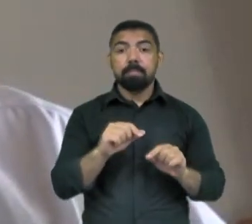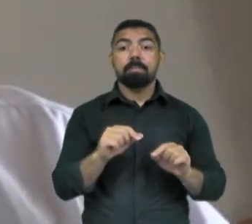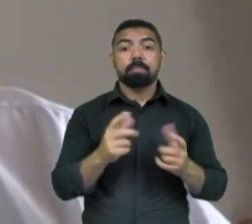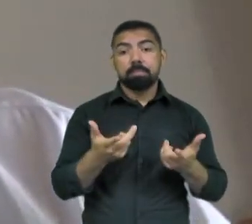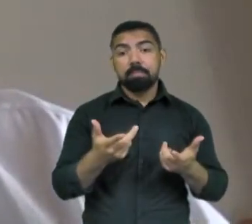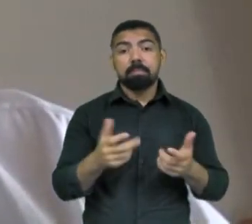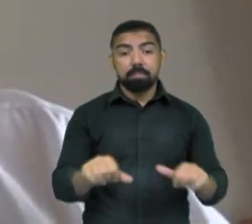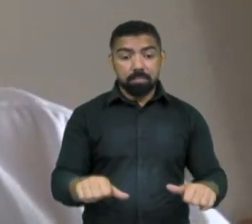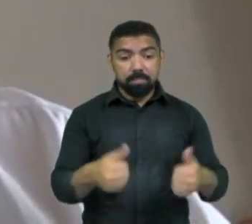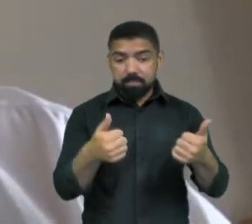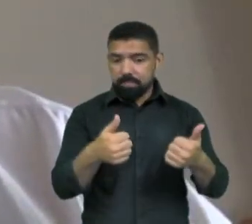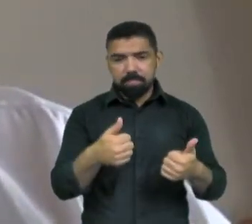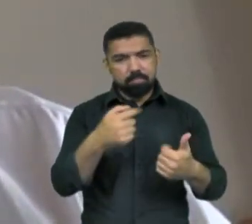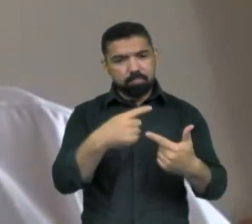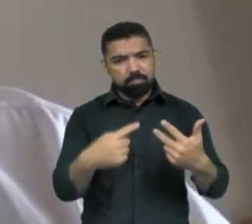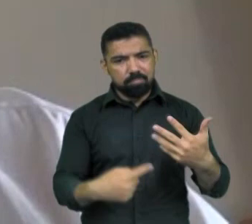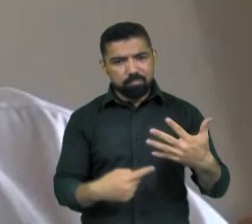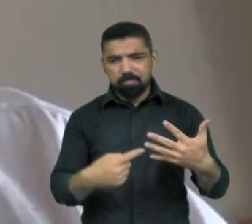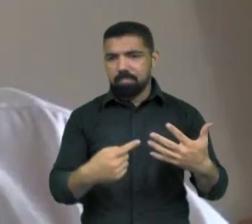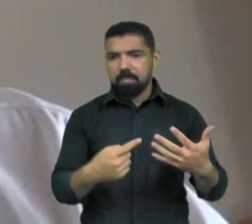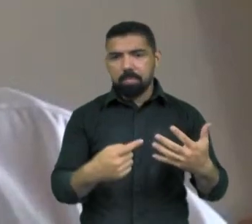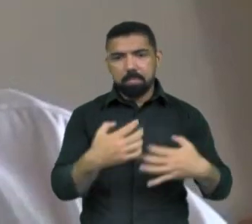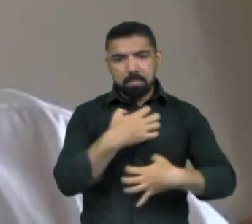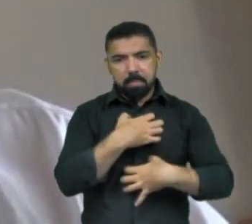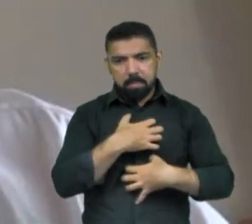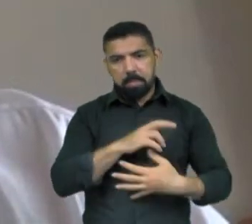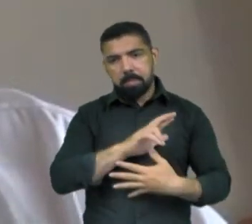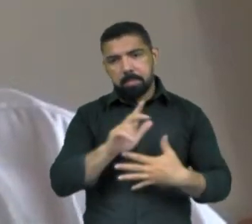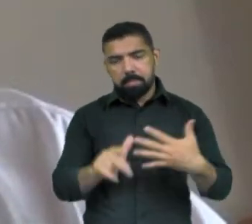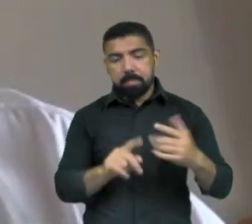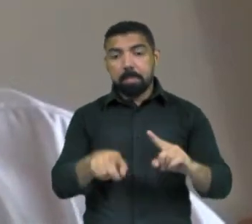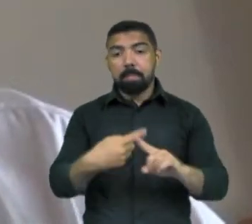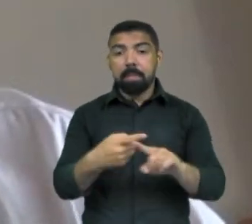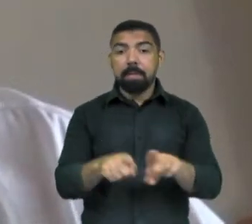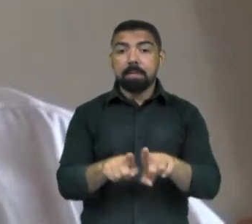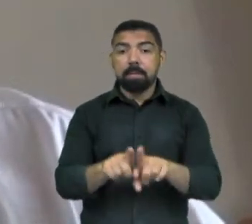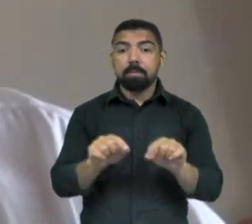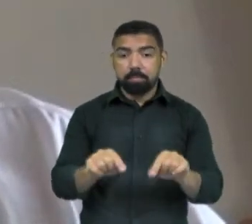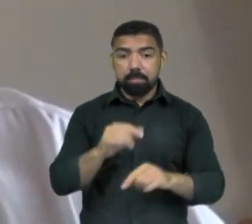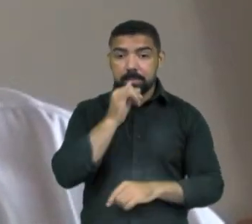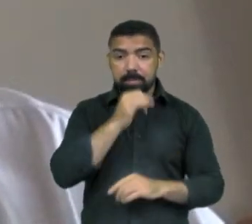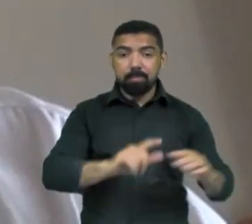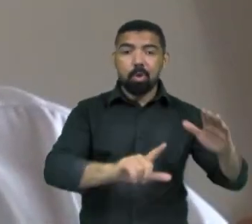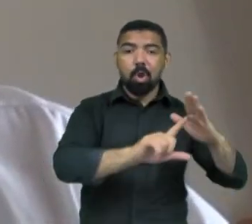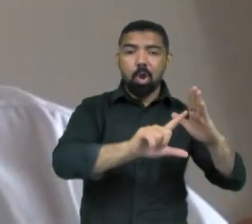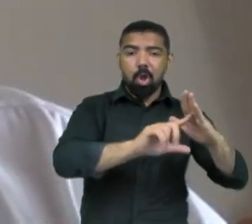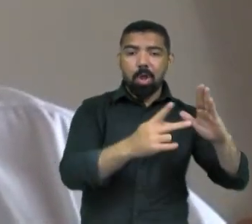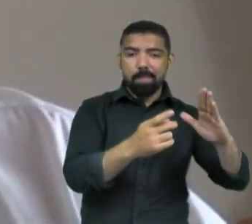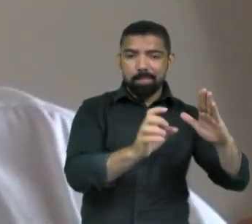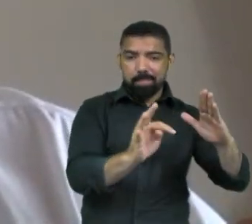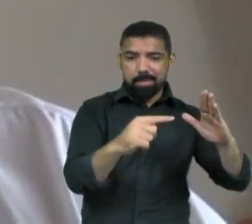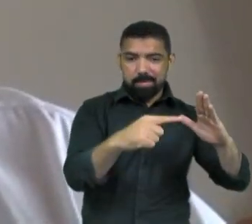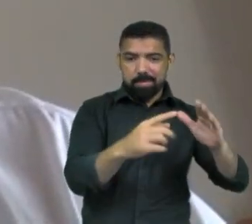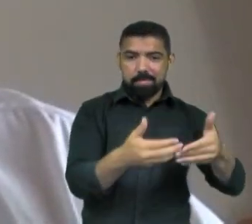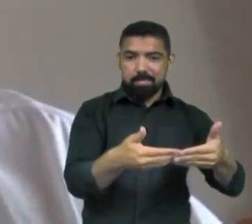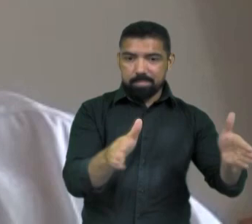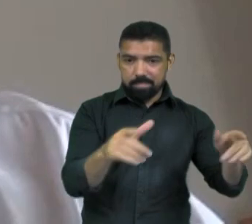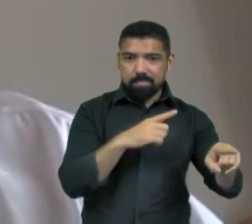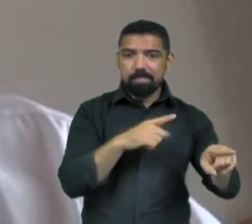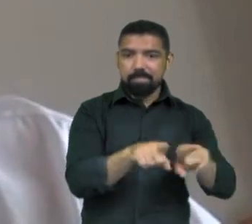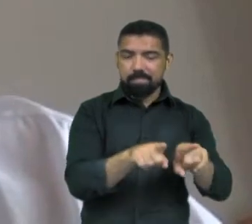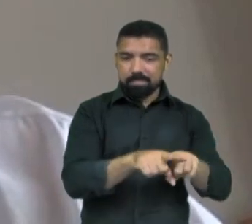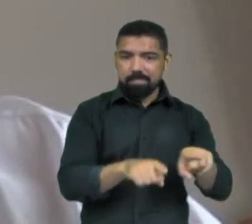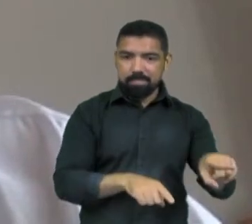sentidos, né? E além do que também, como as pet shops ficaram abertas, porque elas